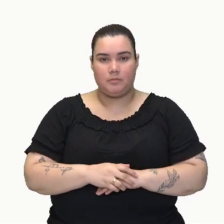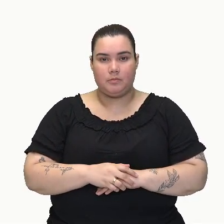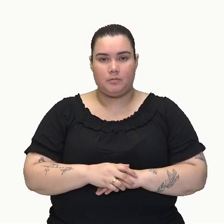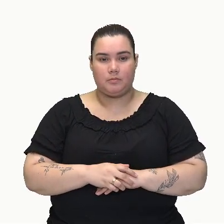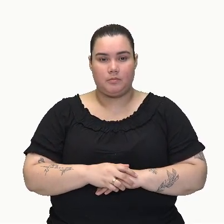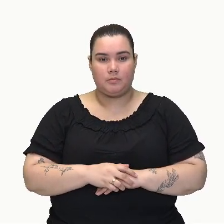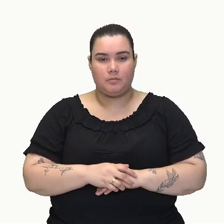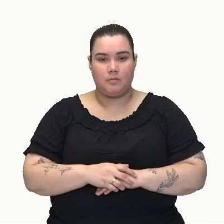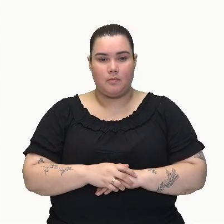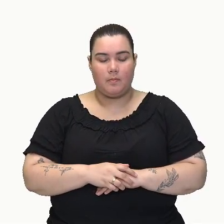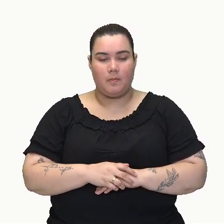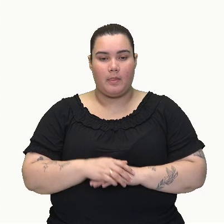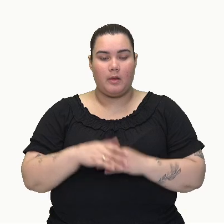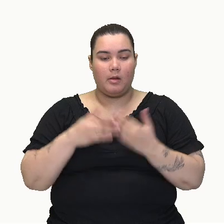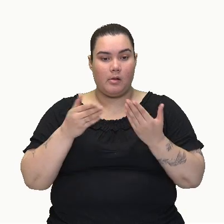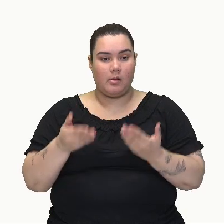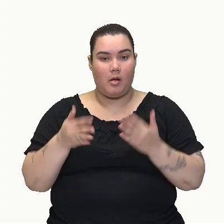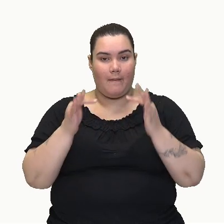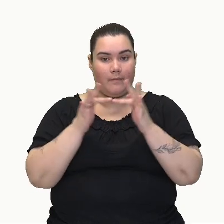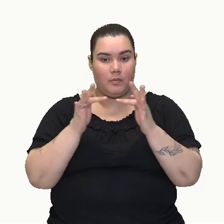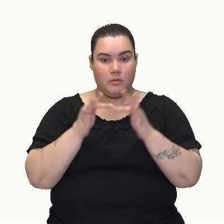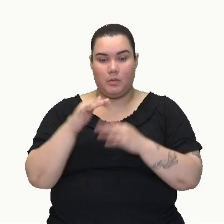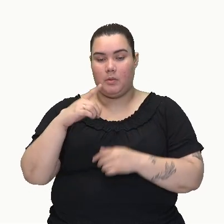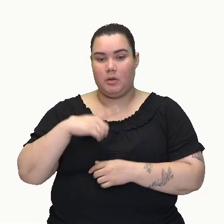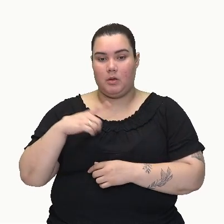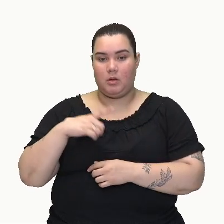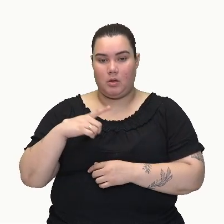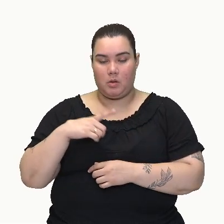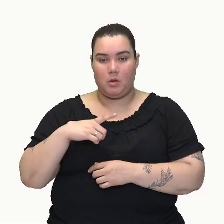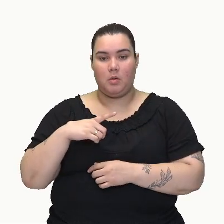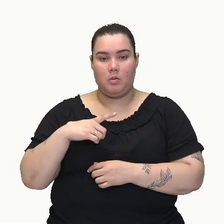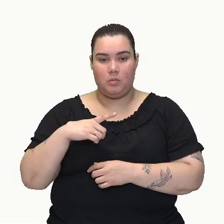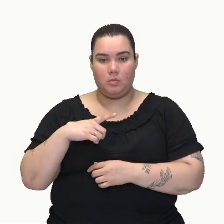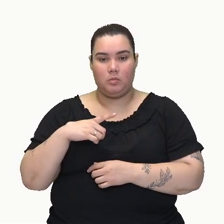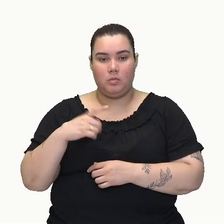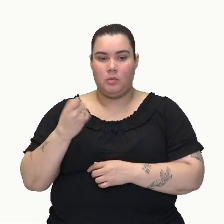Quando a função tiver o coeficiente